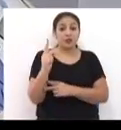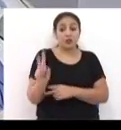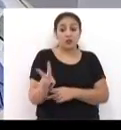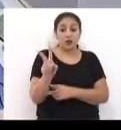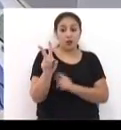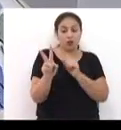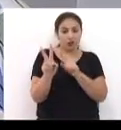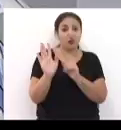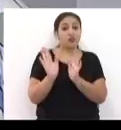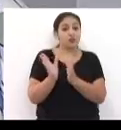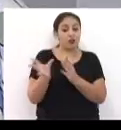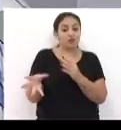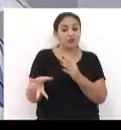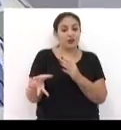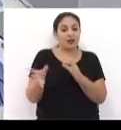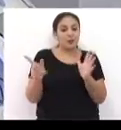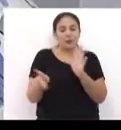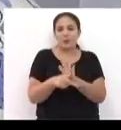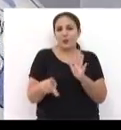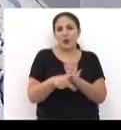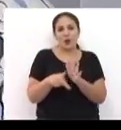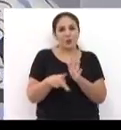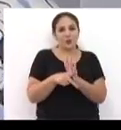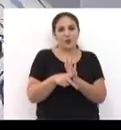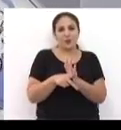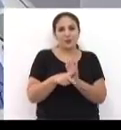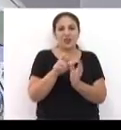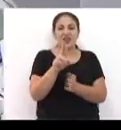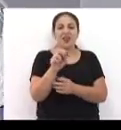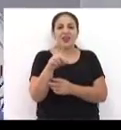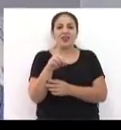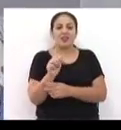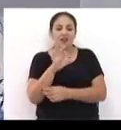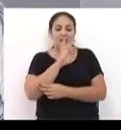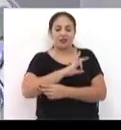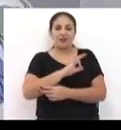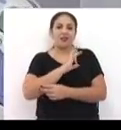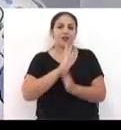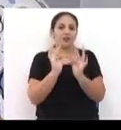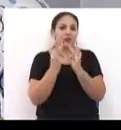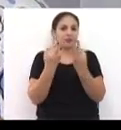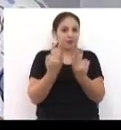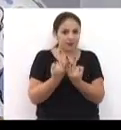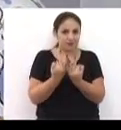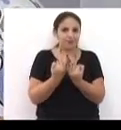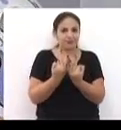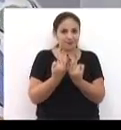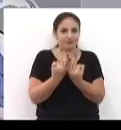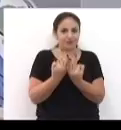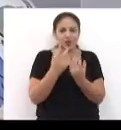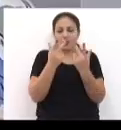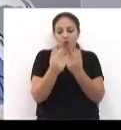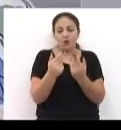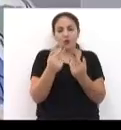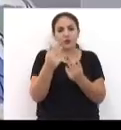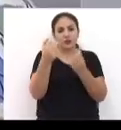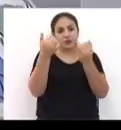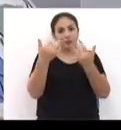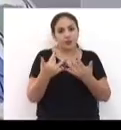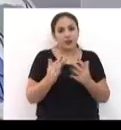é incluído, né, na renda familiar, né? E, que nem eu